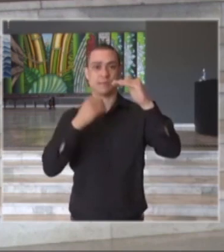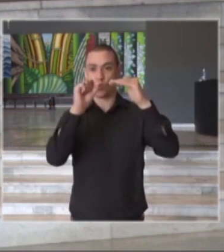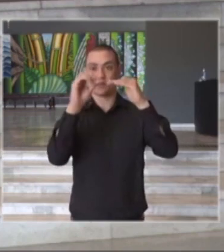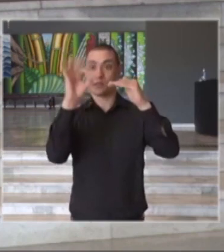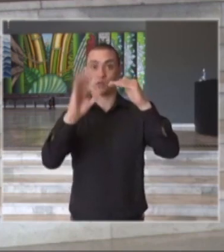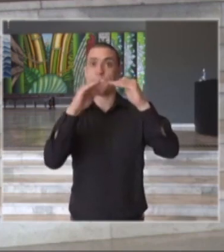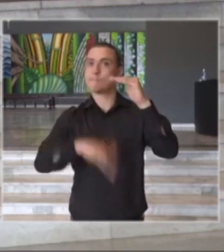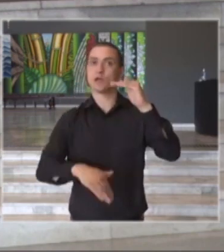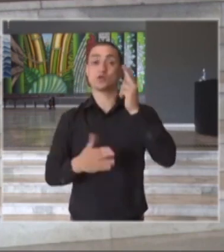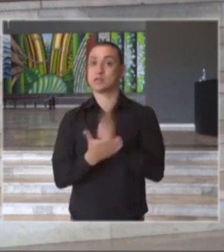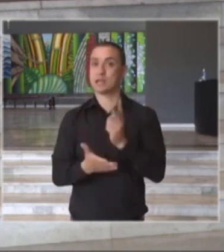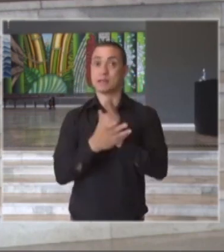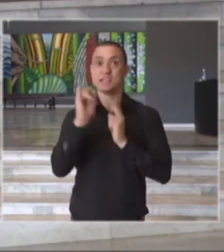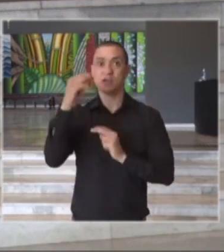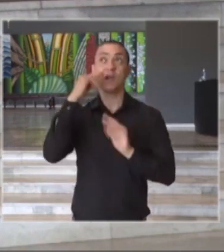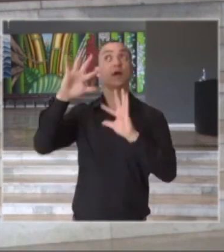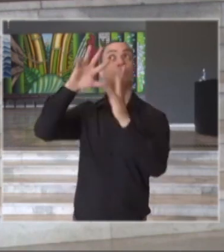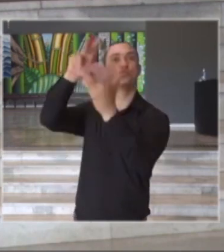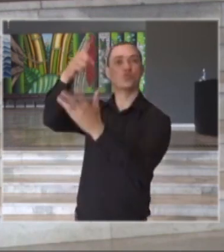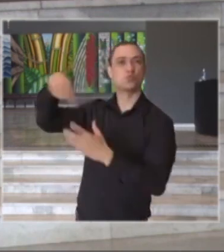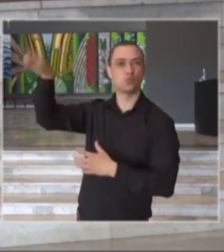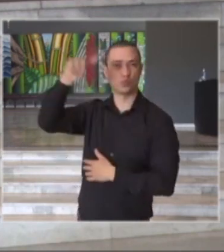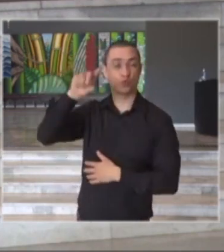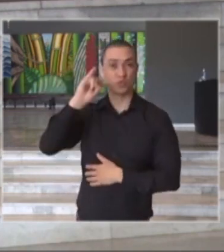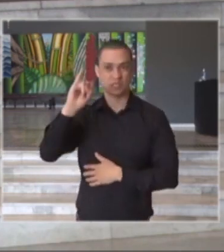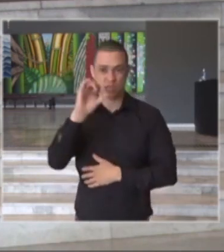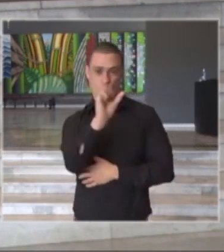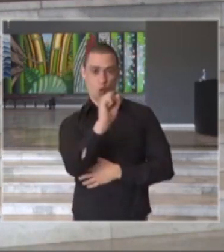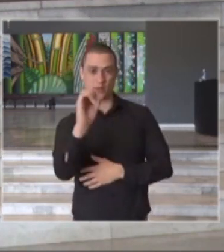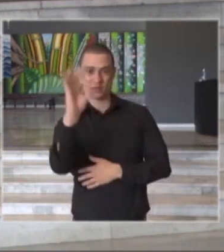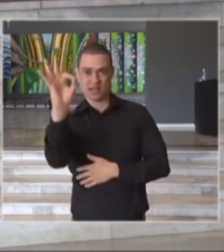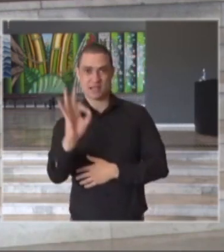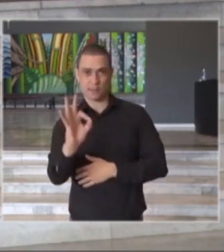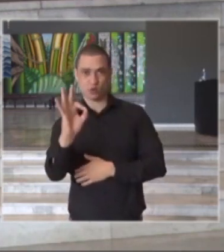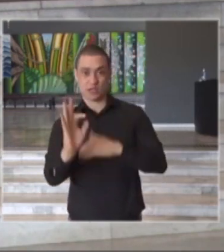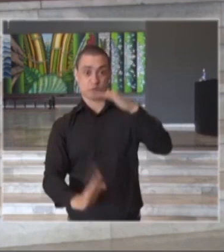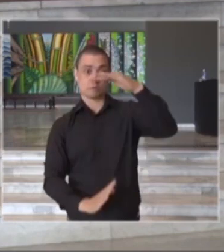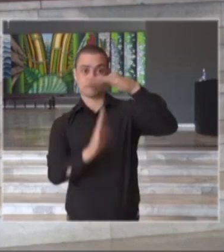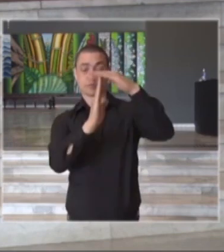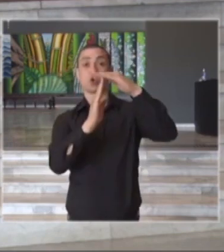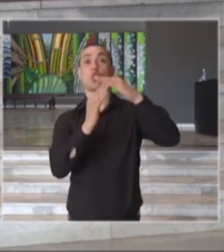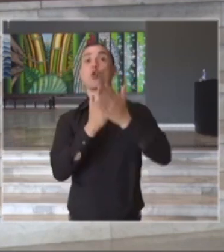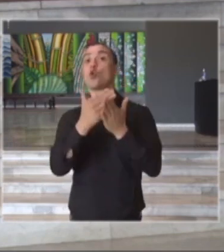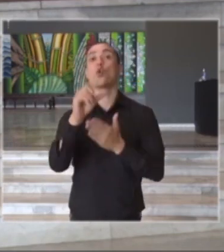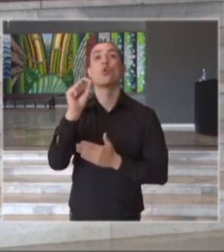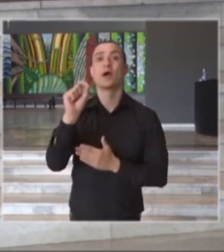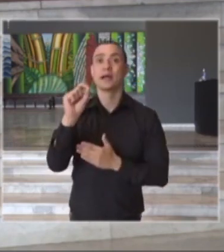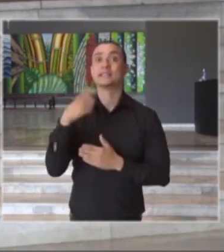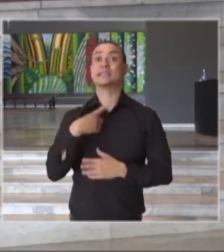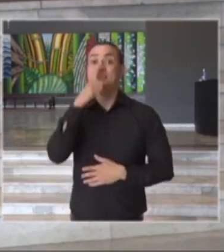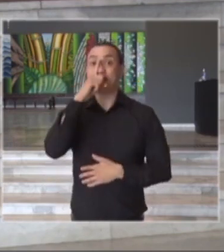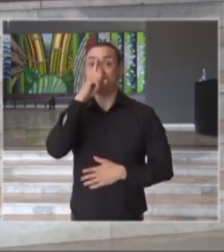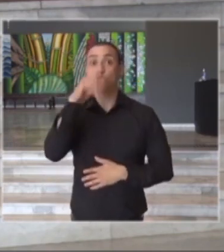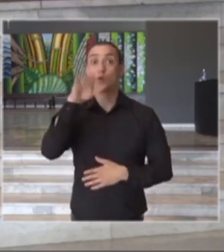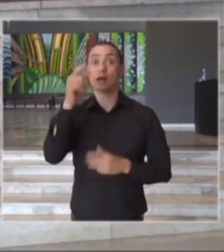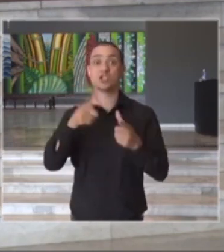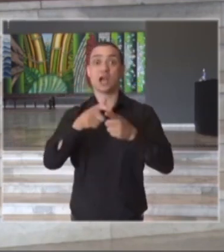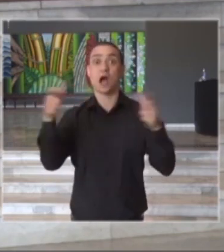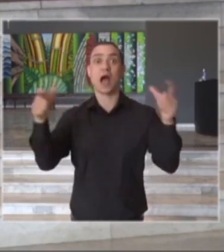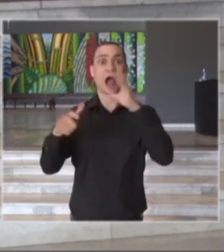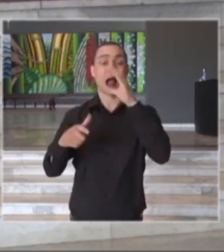deste número e se vocês olharem internacionalmente quando você atinge oitenta por cento você começa a ter o certo risco